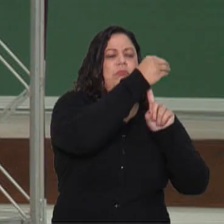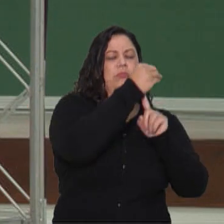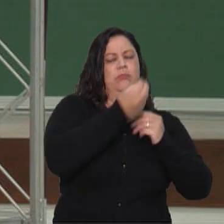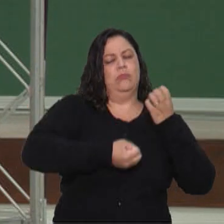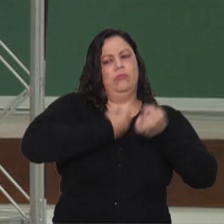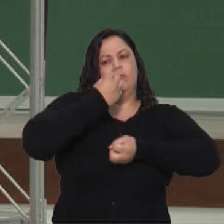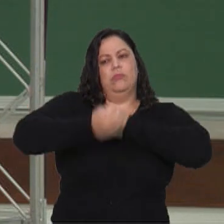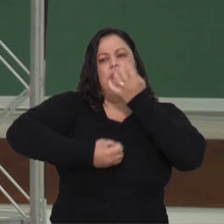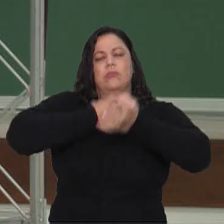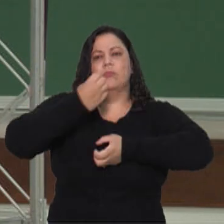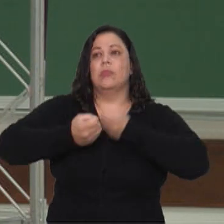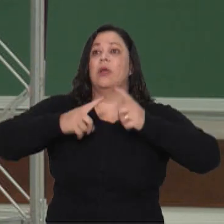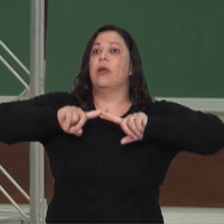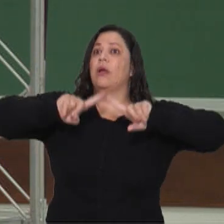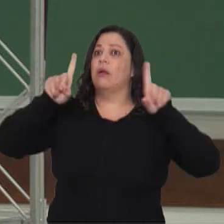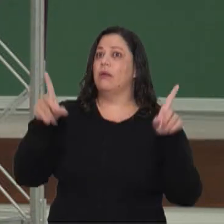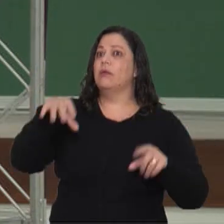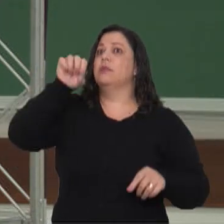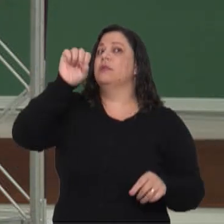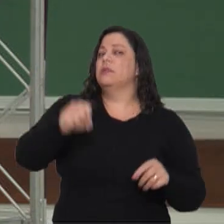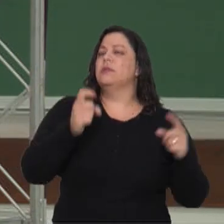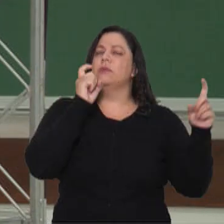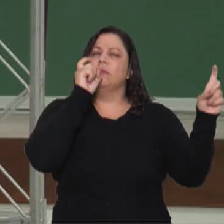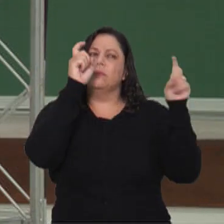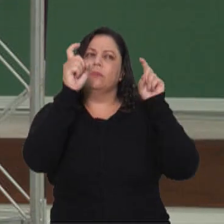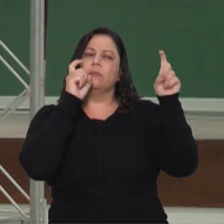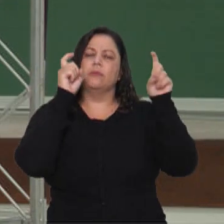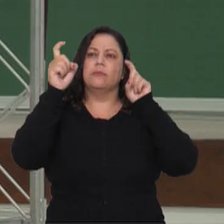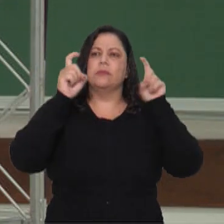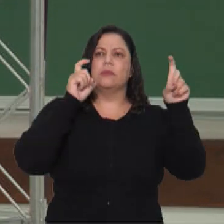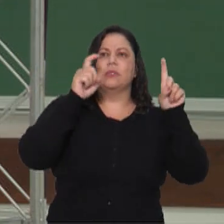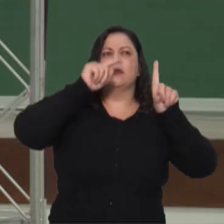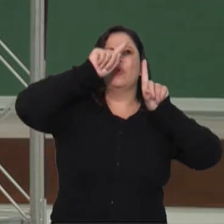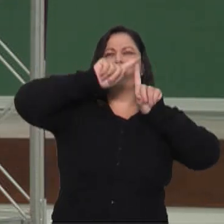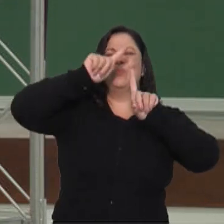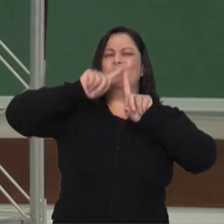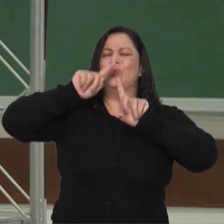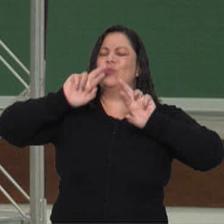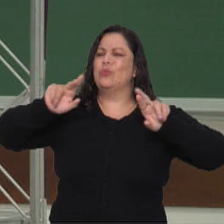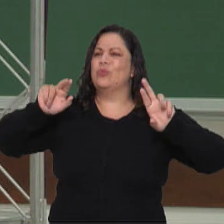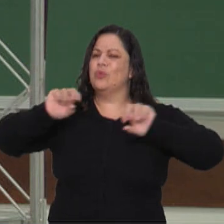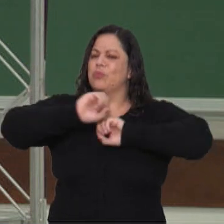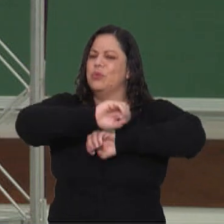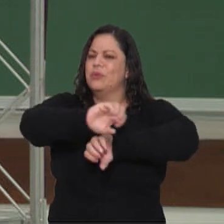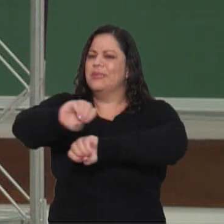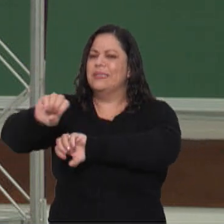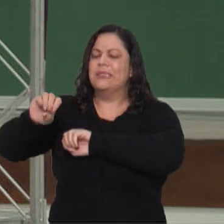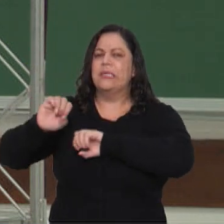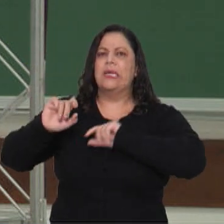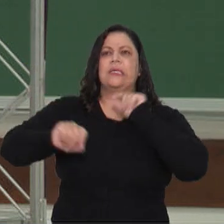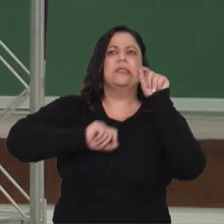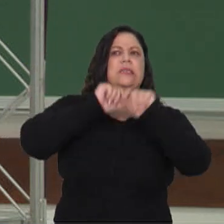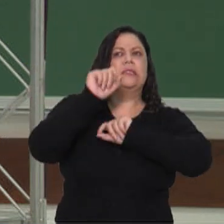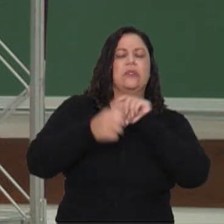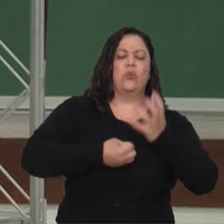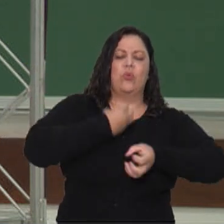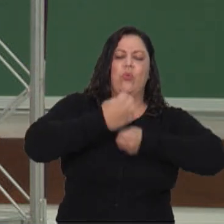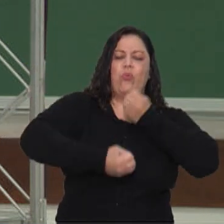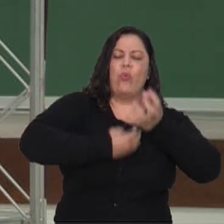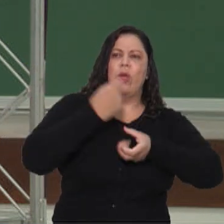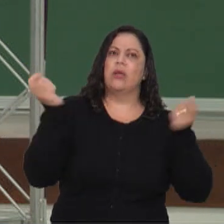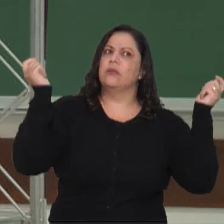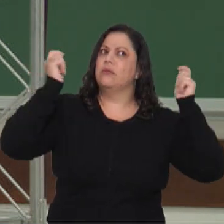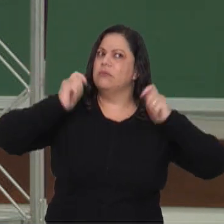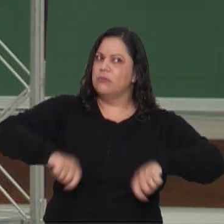poetas, mas sim o quê? Uma preocupação com o tipo de educação e como esses poetas podem,